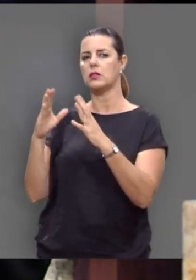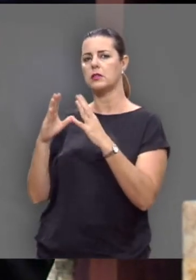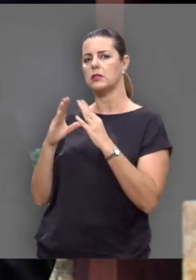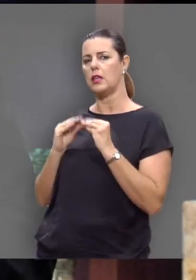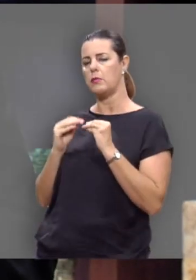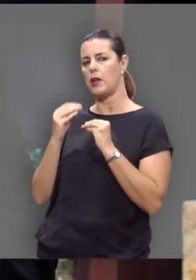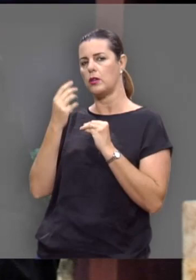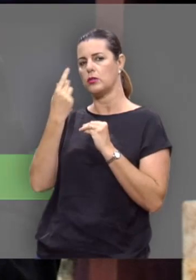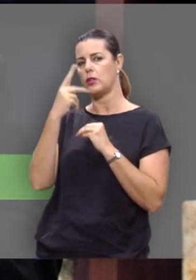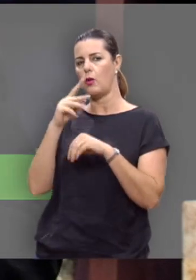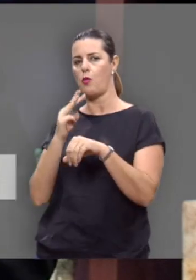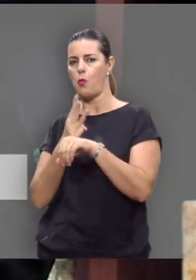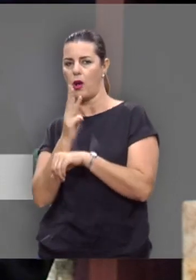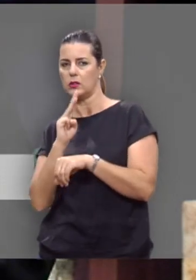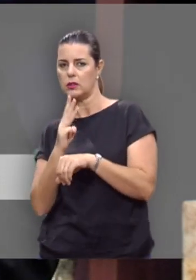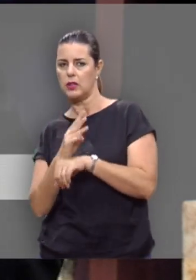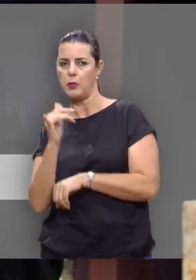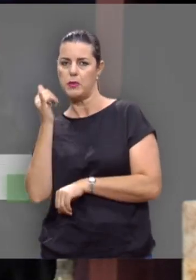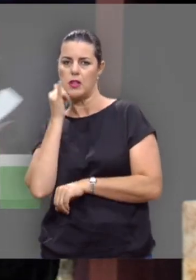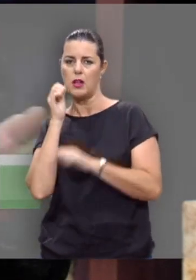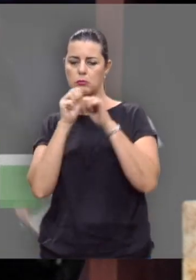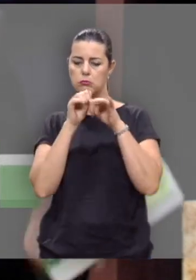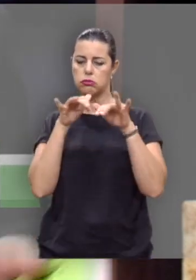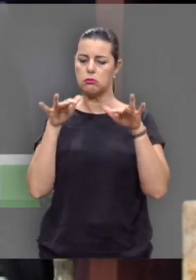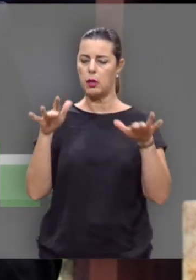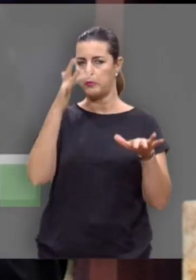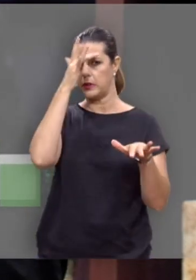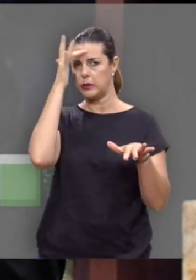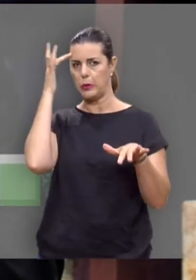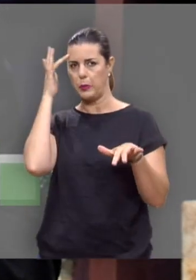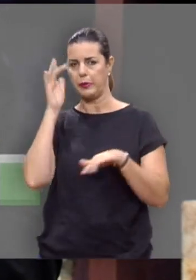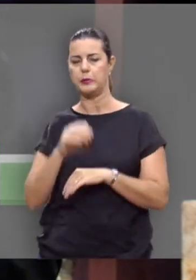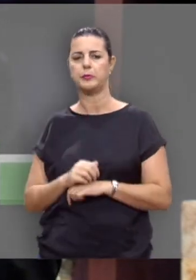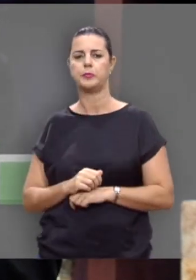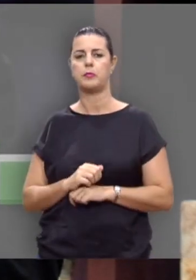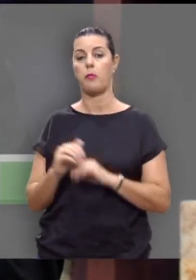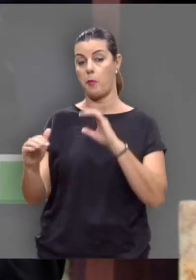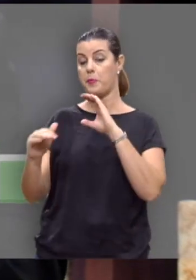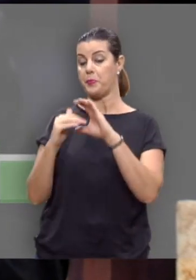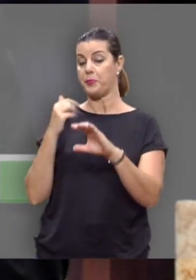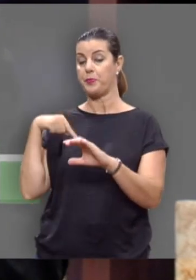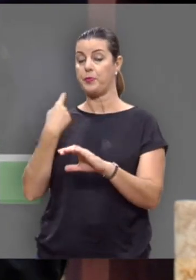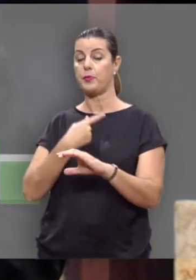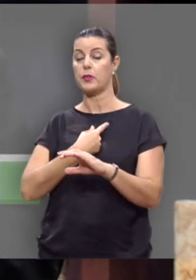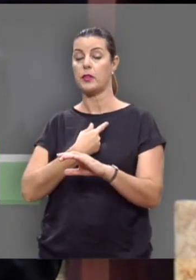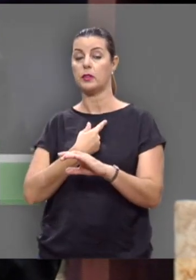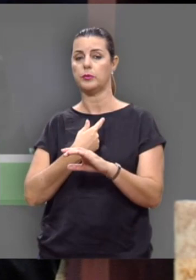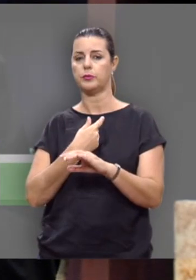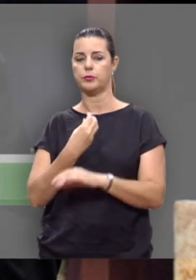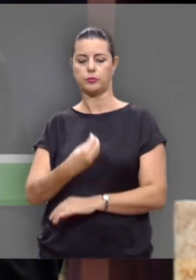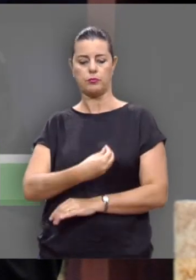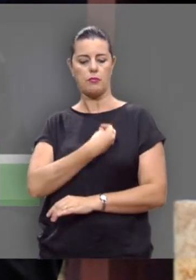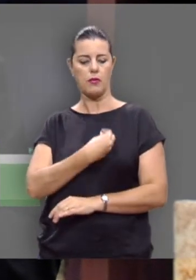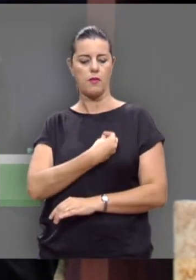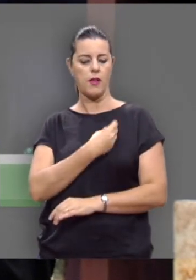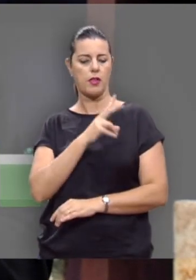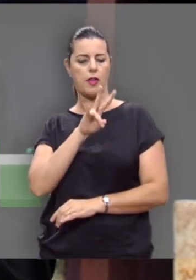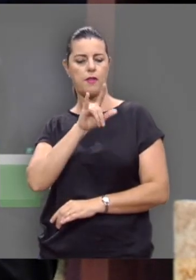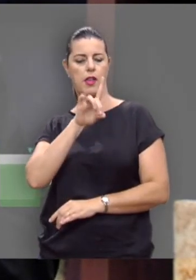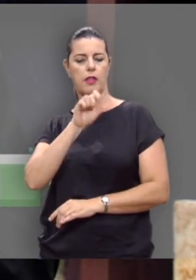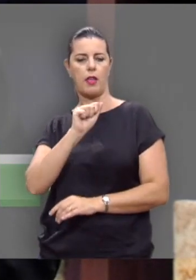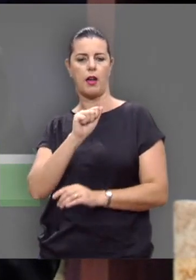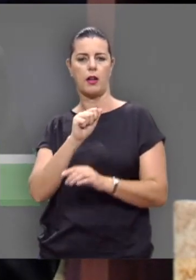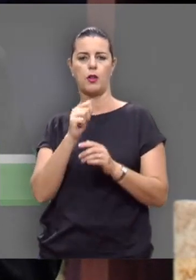recebê-la no seu telefone celular e compartilhar com outras pessoas, envie para nós uma mensagem Vida para o número